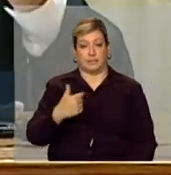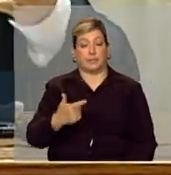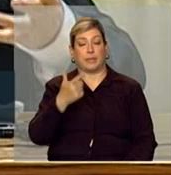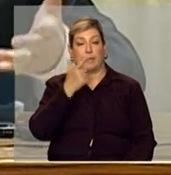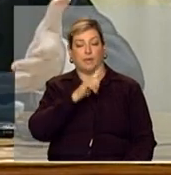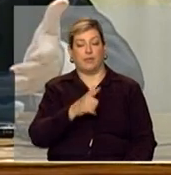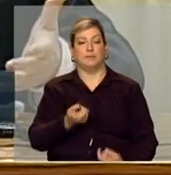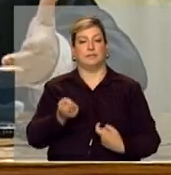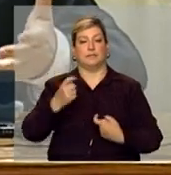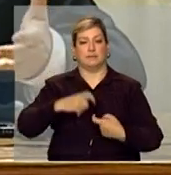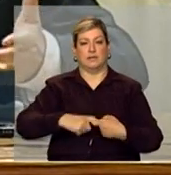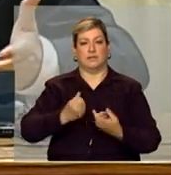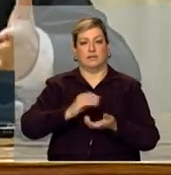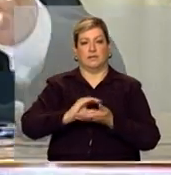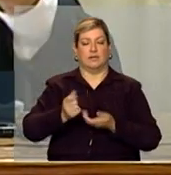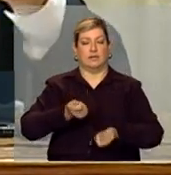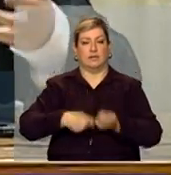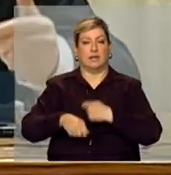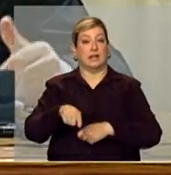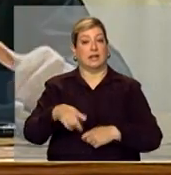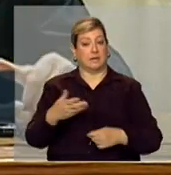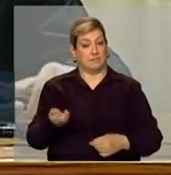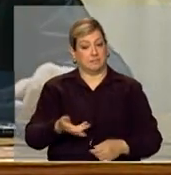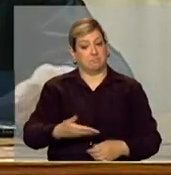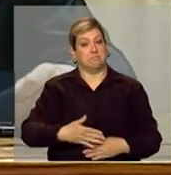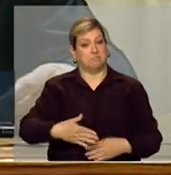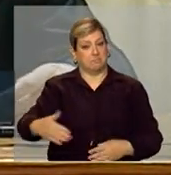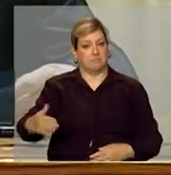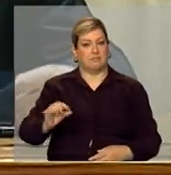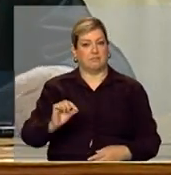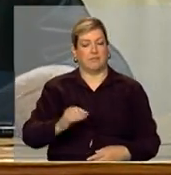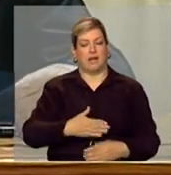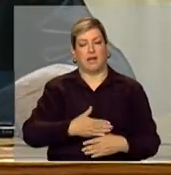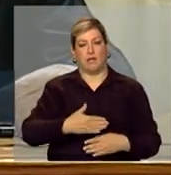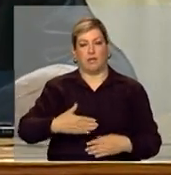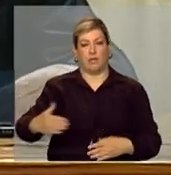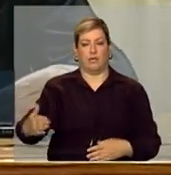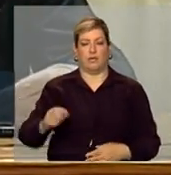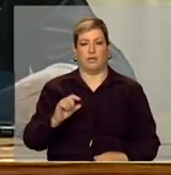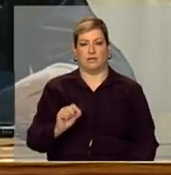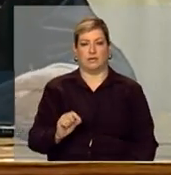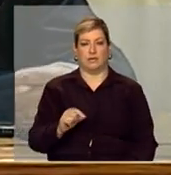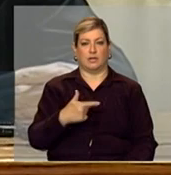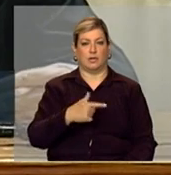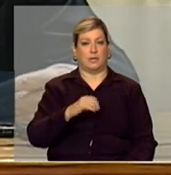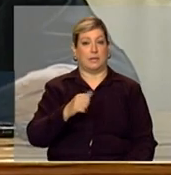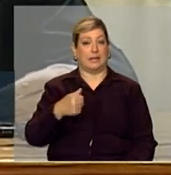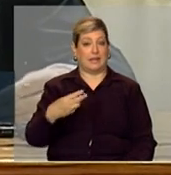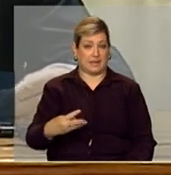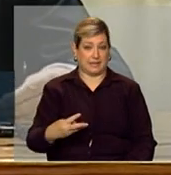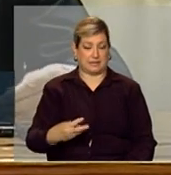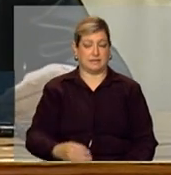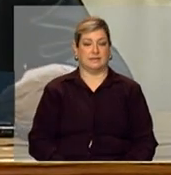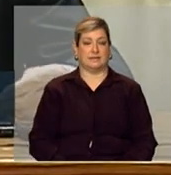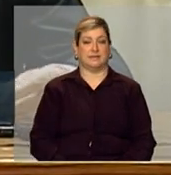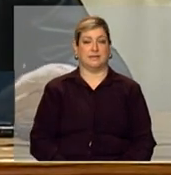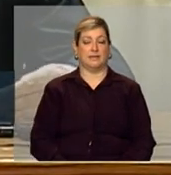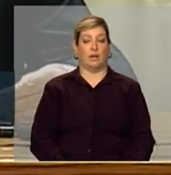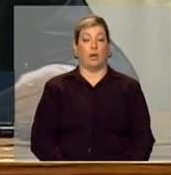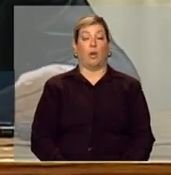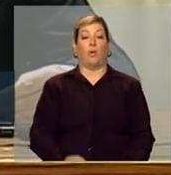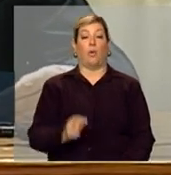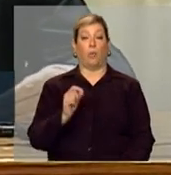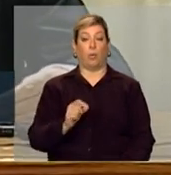recupera e deverá acelerar ao longo eh de 2013 O que